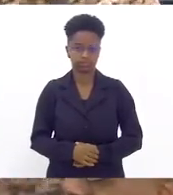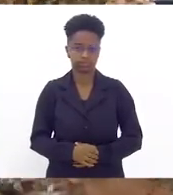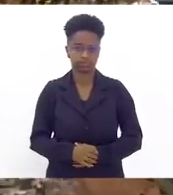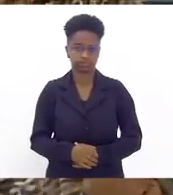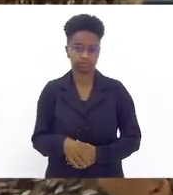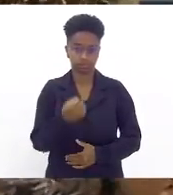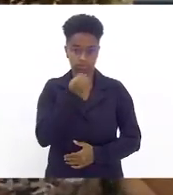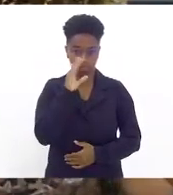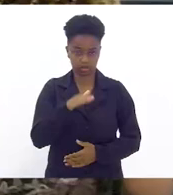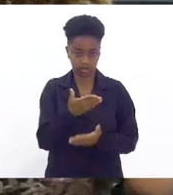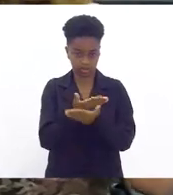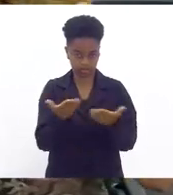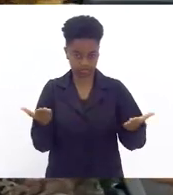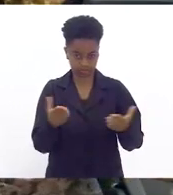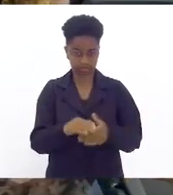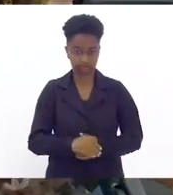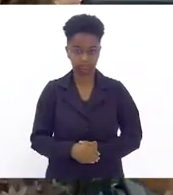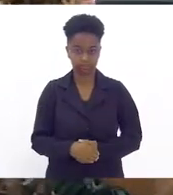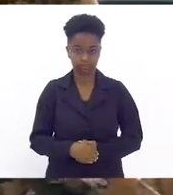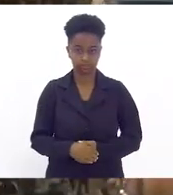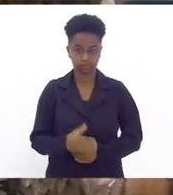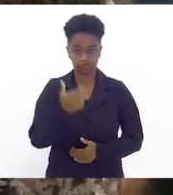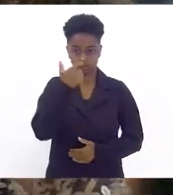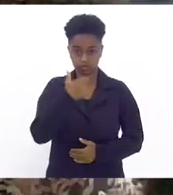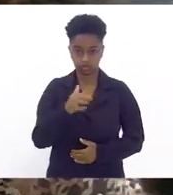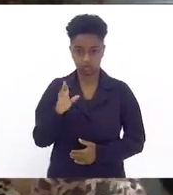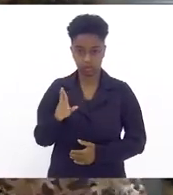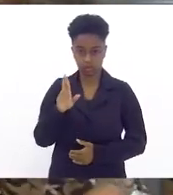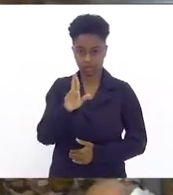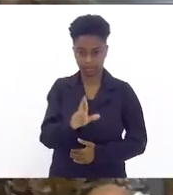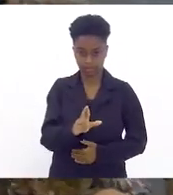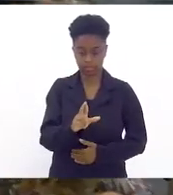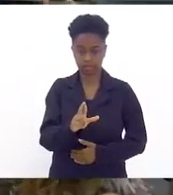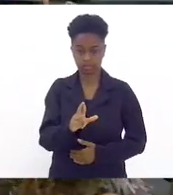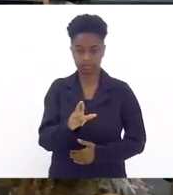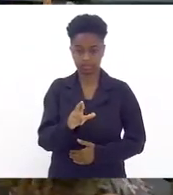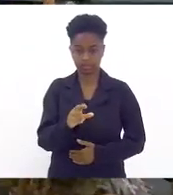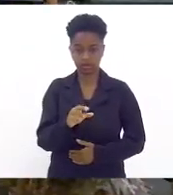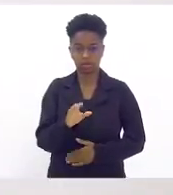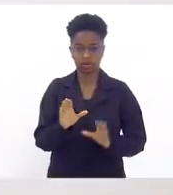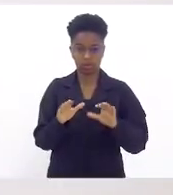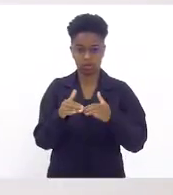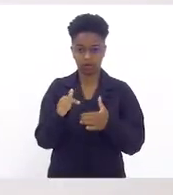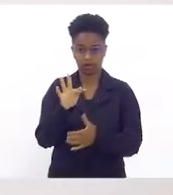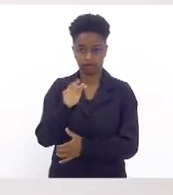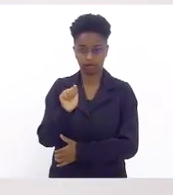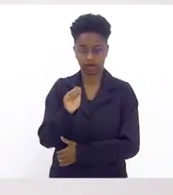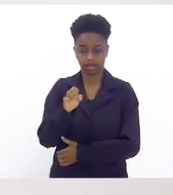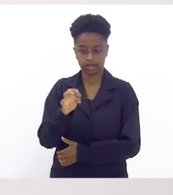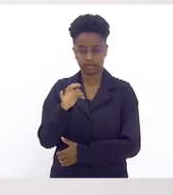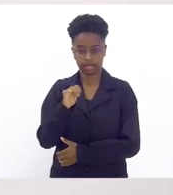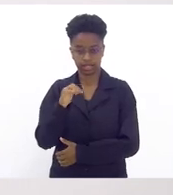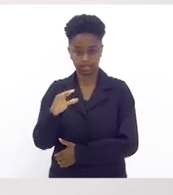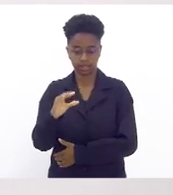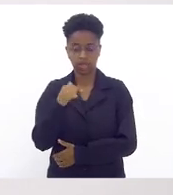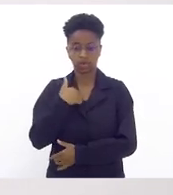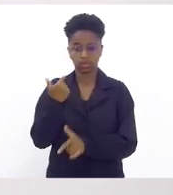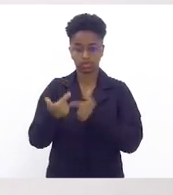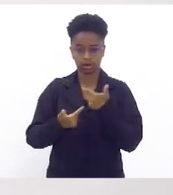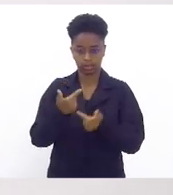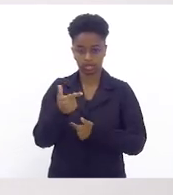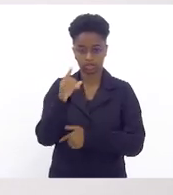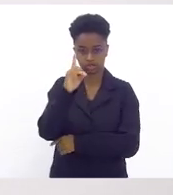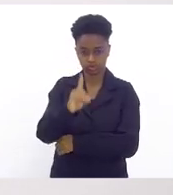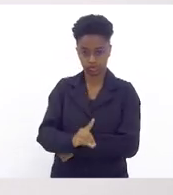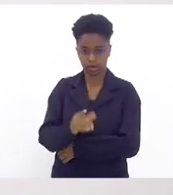Boa tarde a todos Eu Sou representante do Cid pfeiteiros a minha unidade